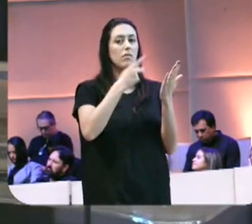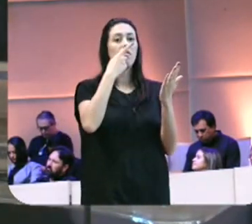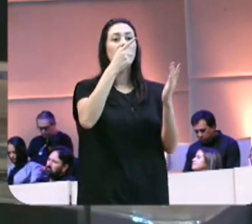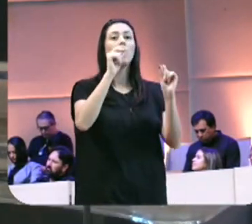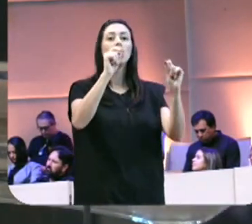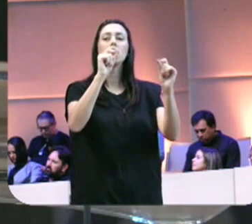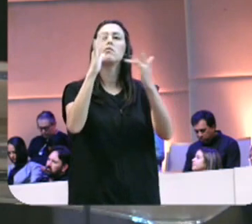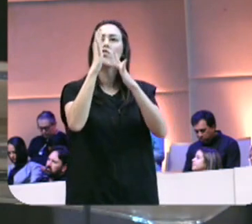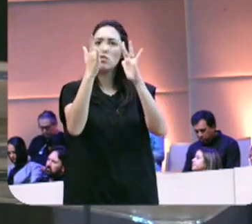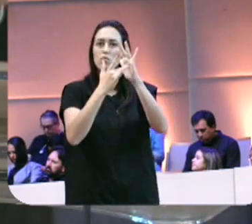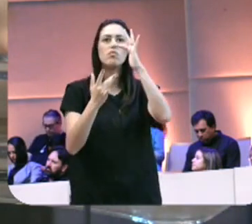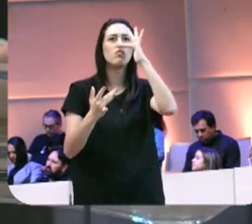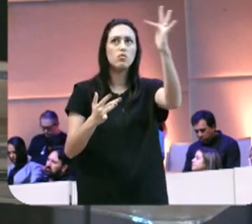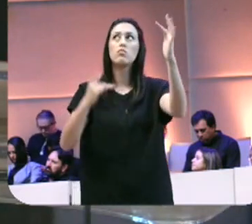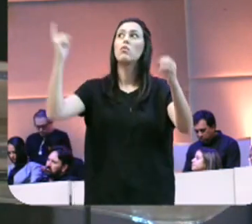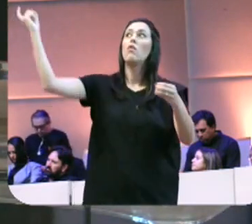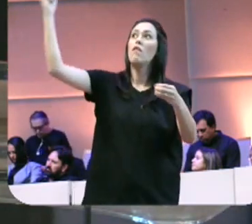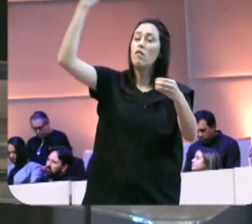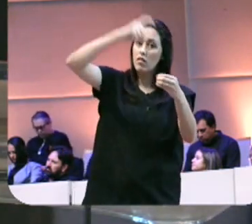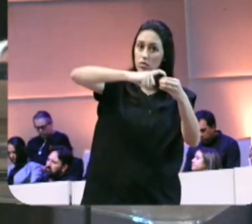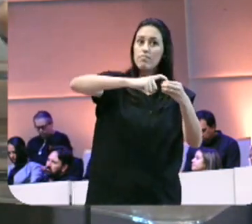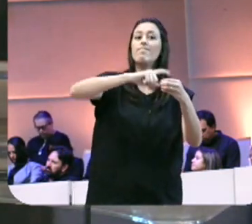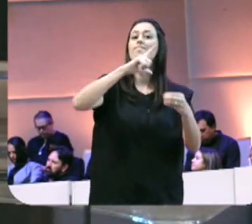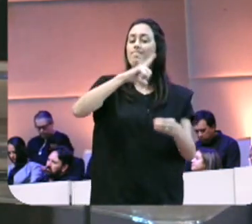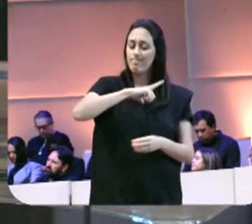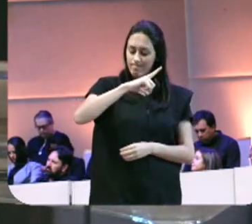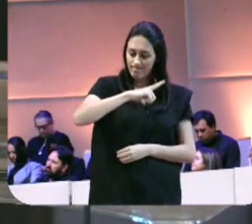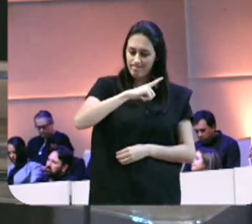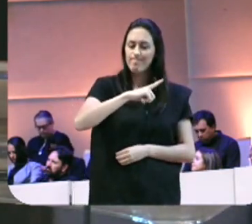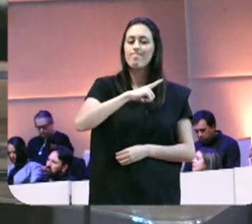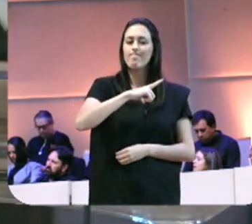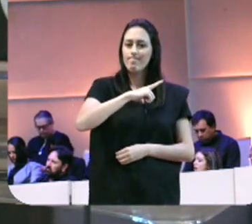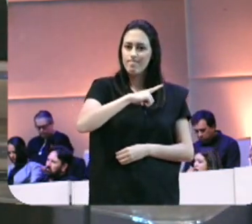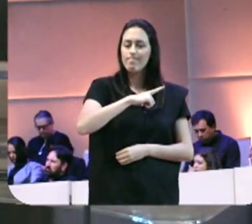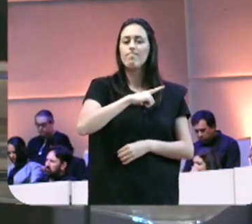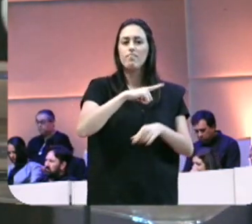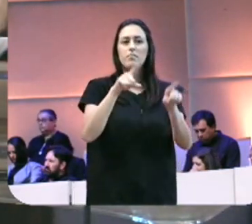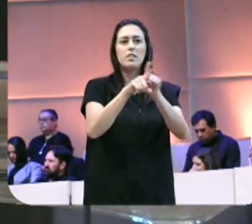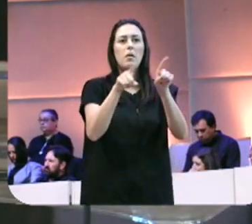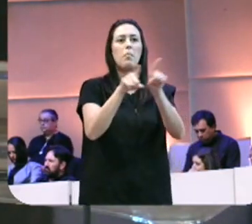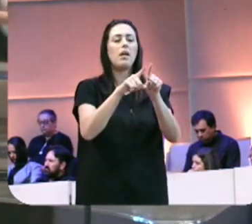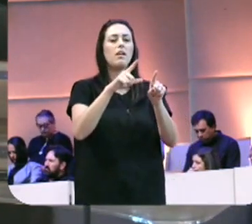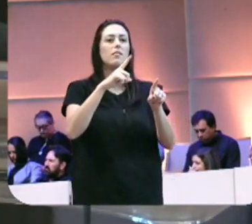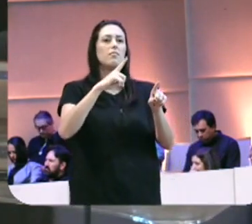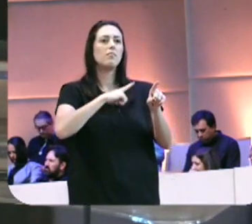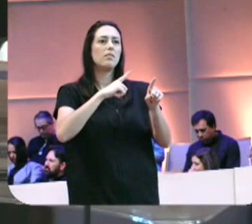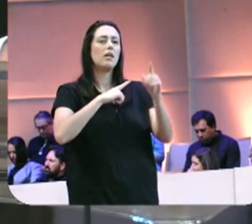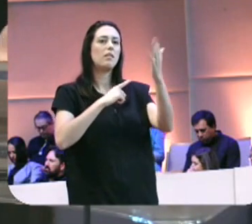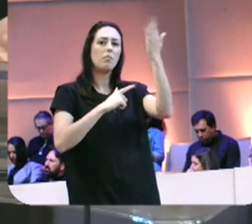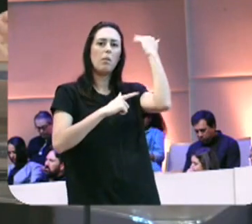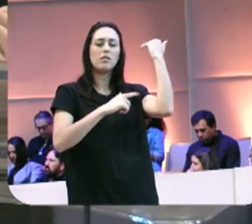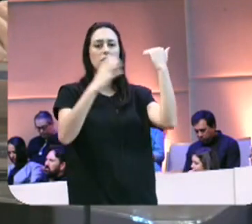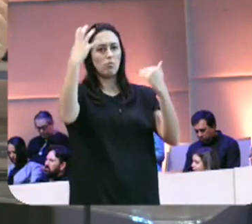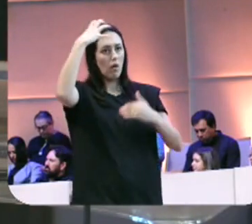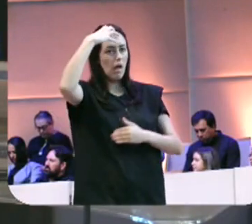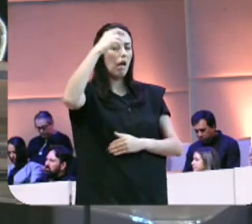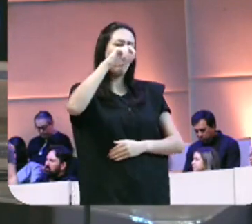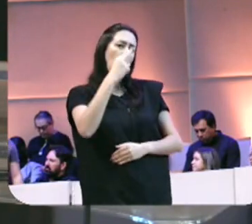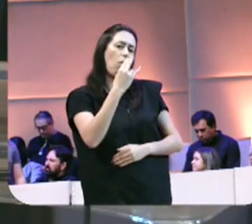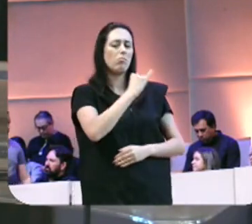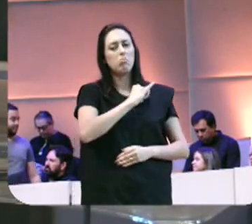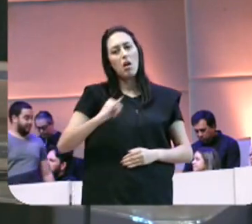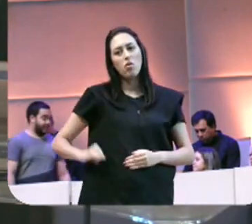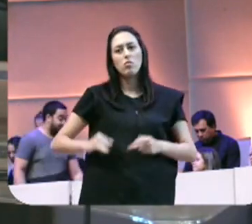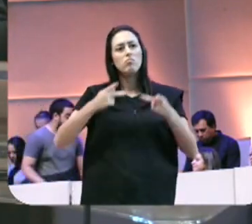Jesus, quanto no sentido histórico, quando um imperador ou um rei ia visitar uma vila. E ali toda